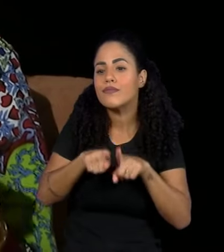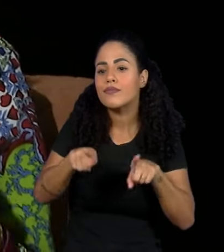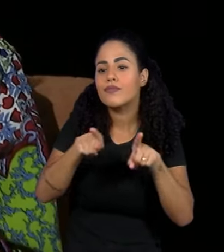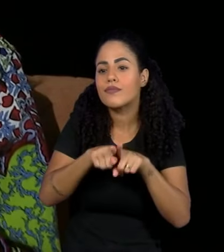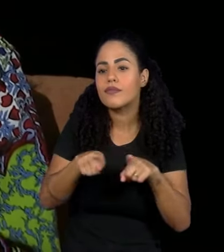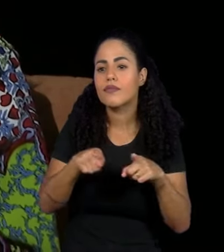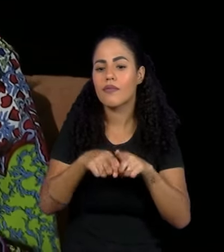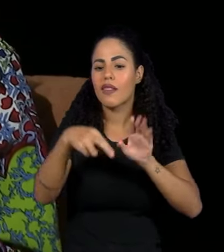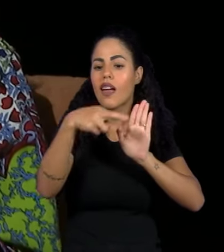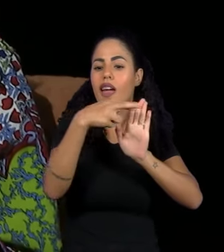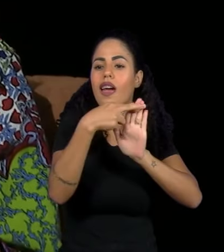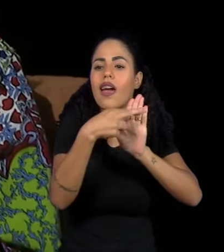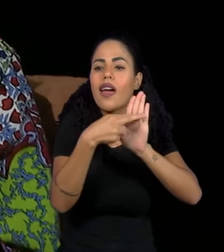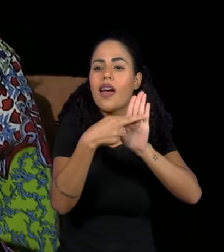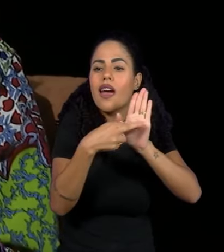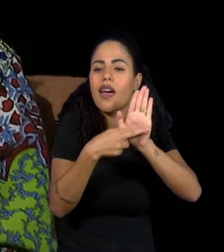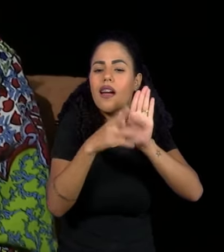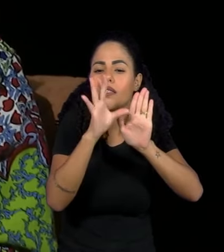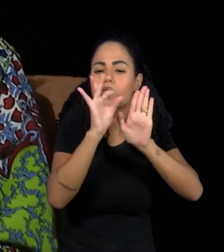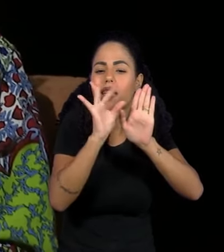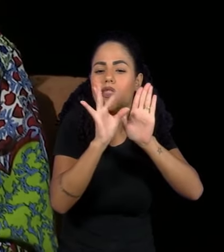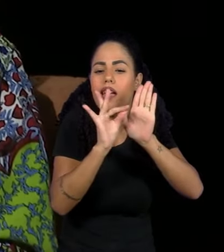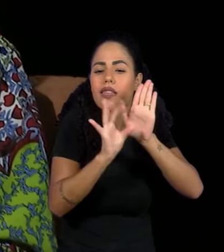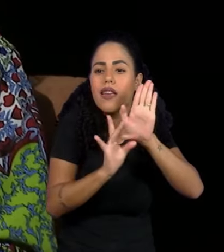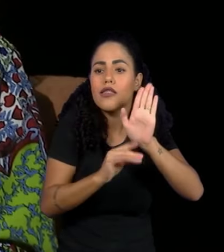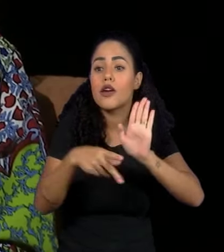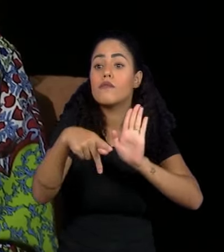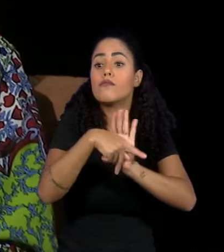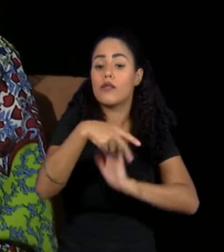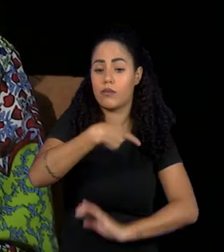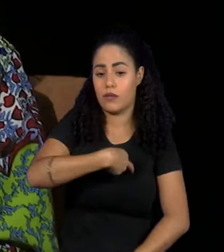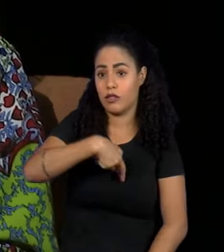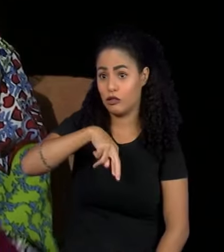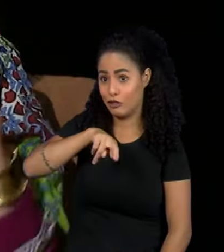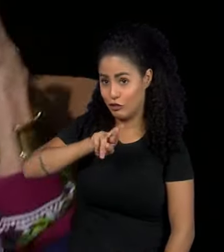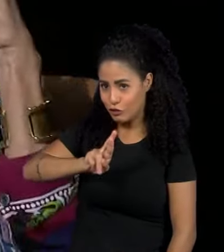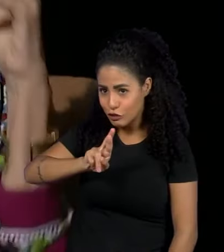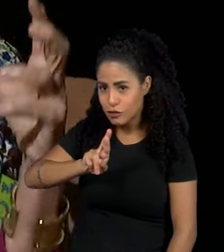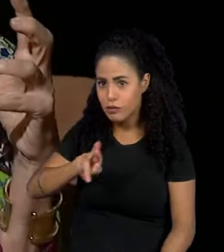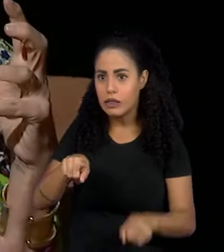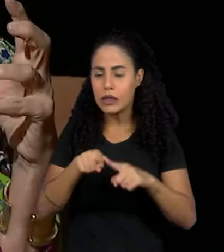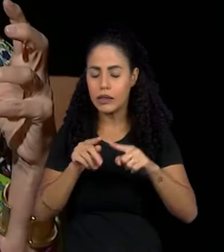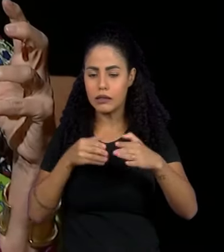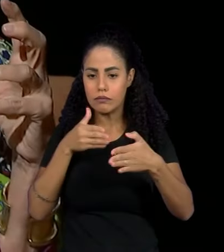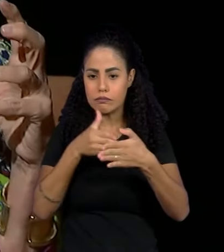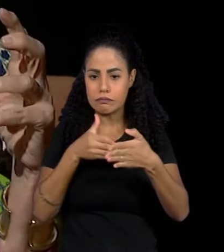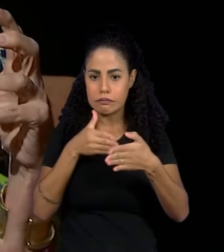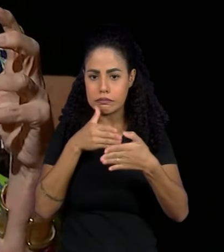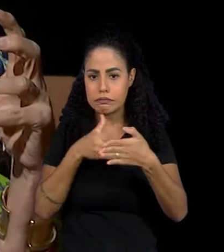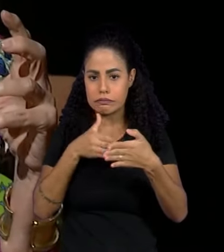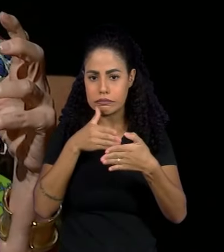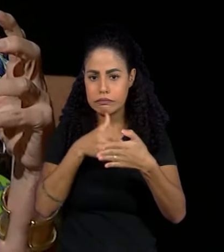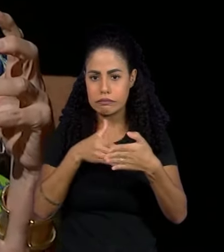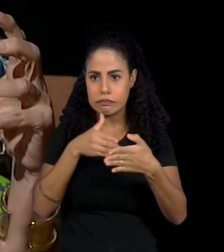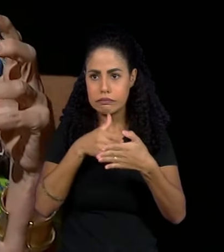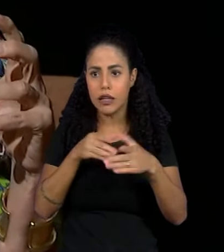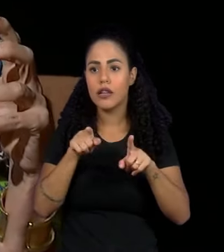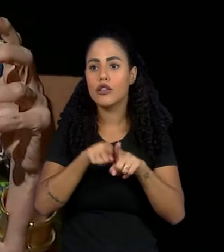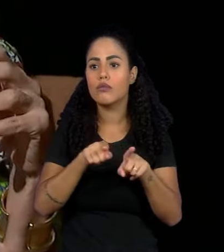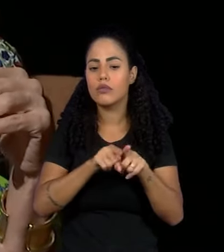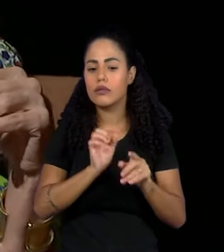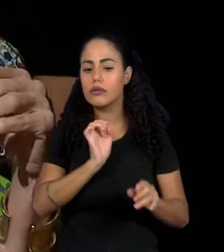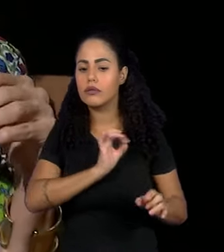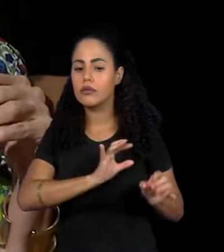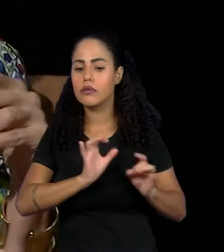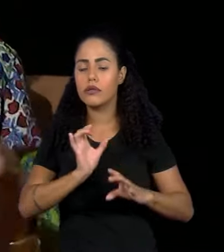das regrinhas da religião e da limitação que aquilo podia, e dos medos que aquilo podia